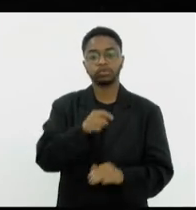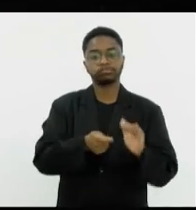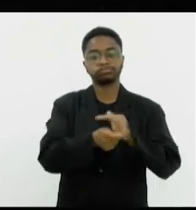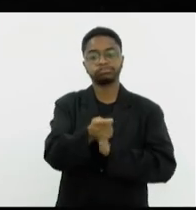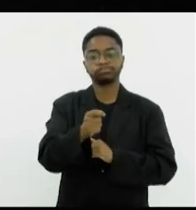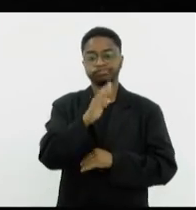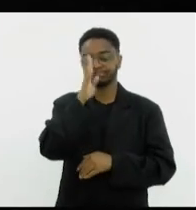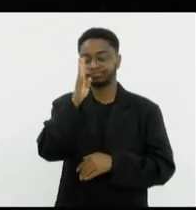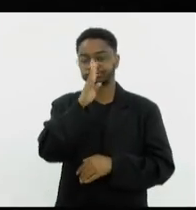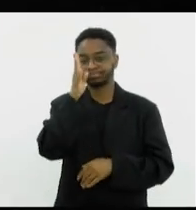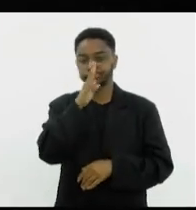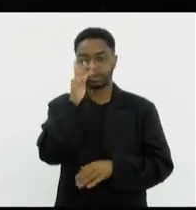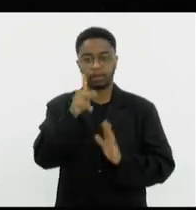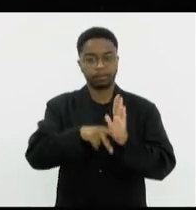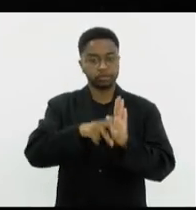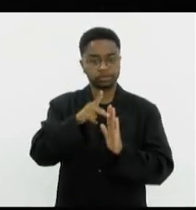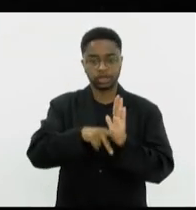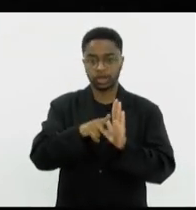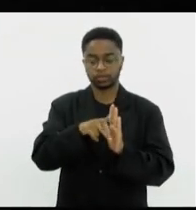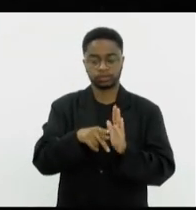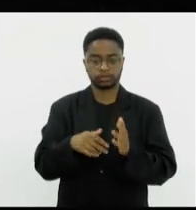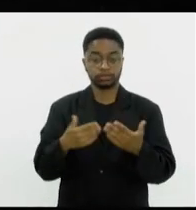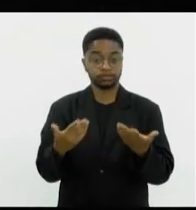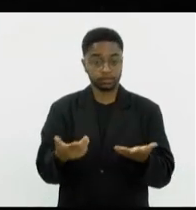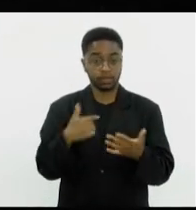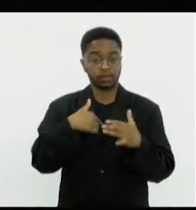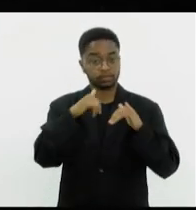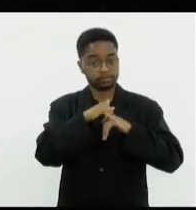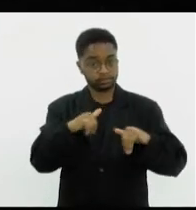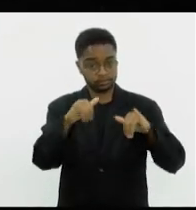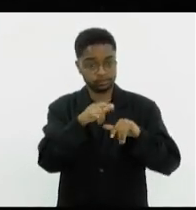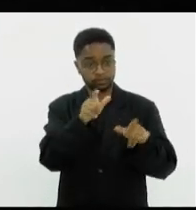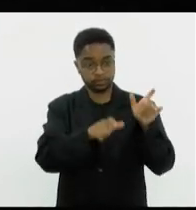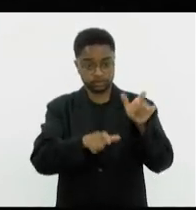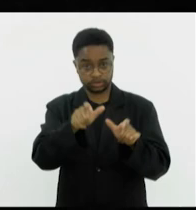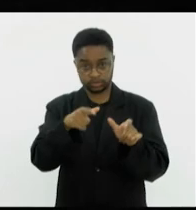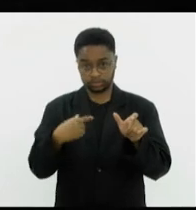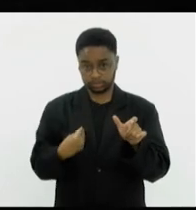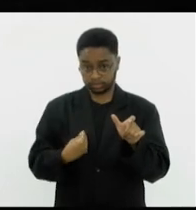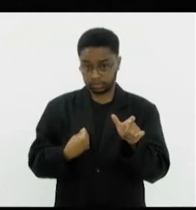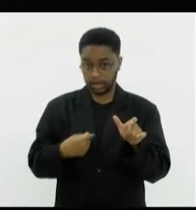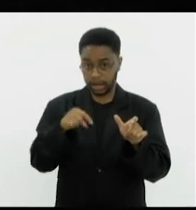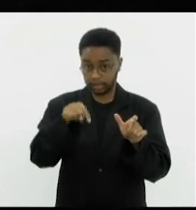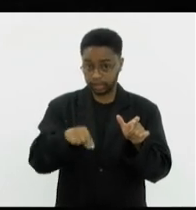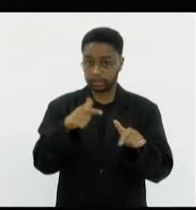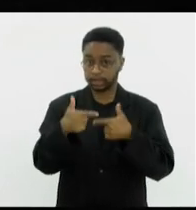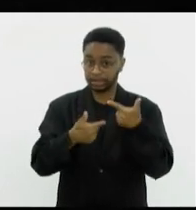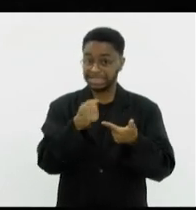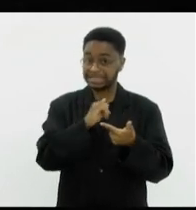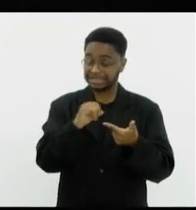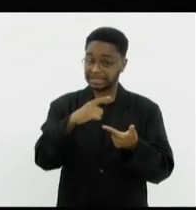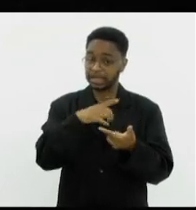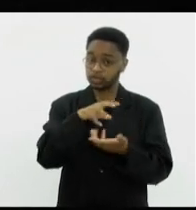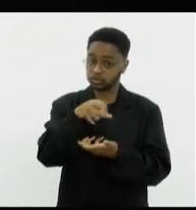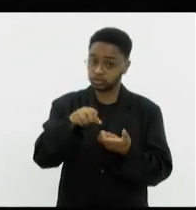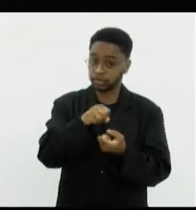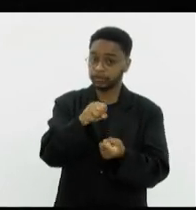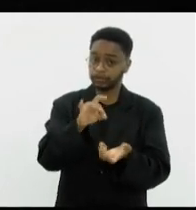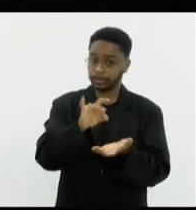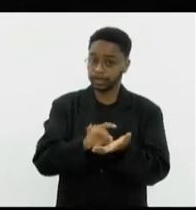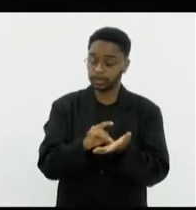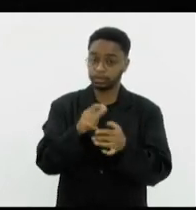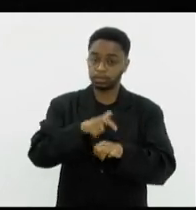não sustentáveis. Queria dizer, inclusive, para os trabalhadores que estão aqui, que se tivesse sustentabilidade na venda